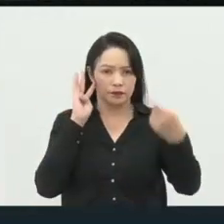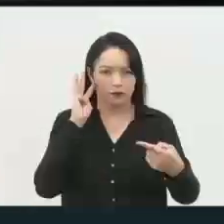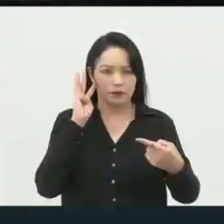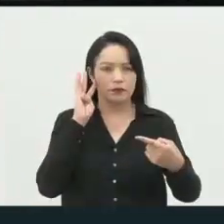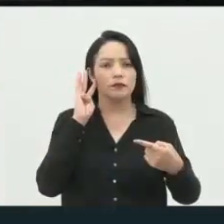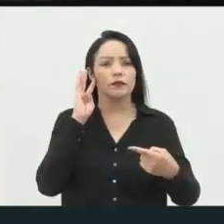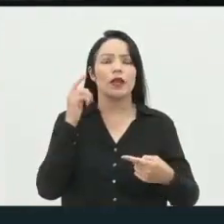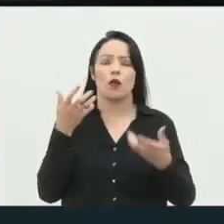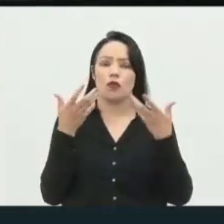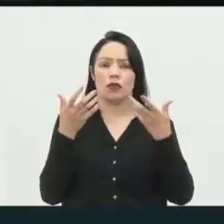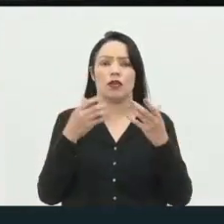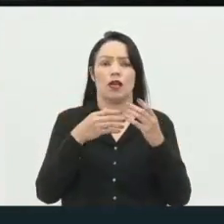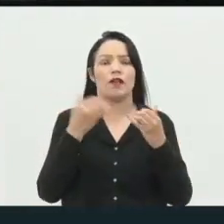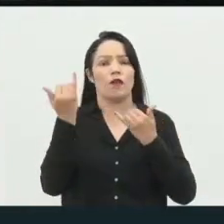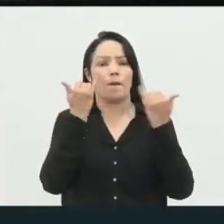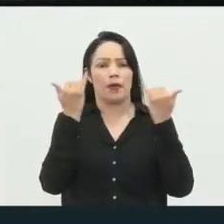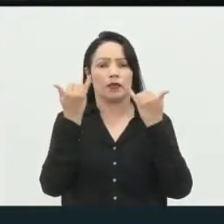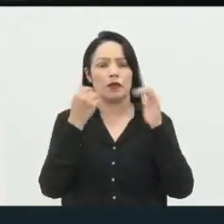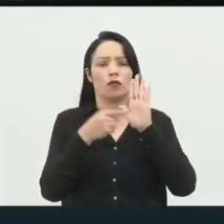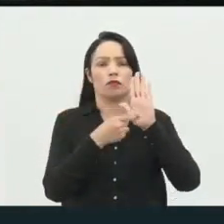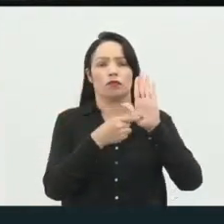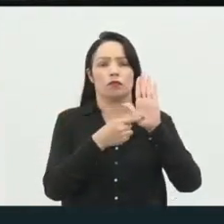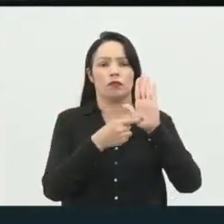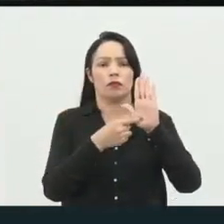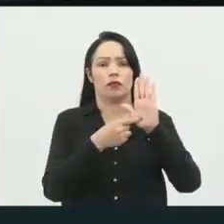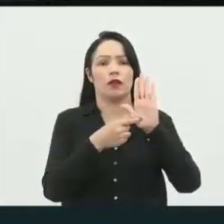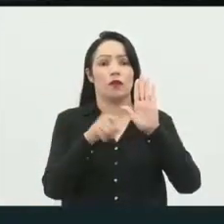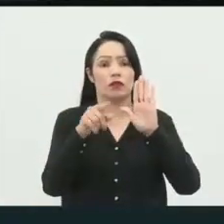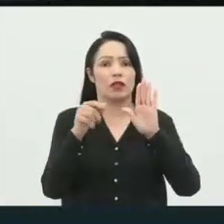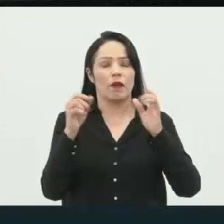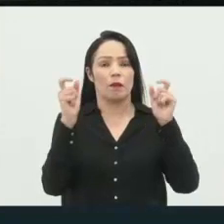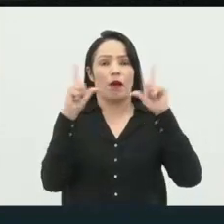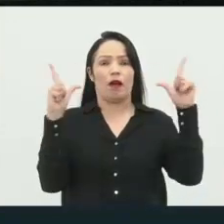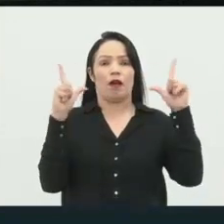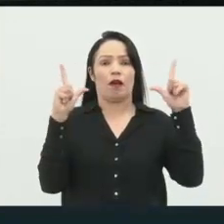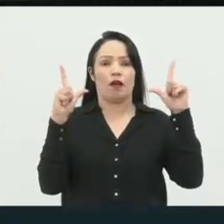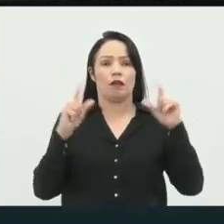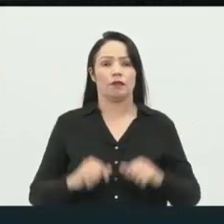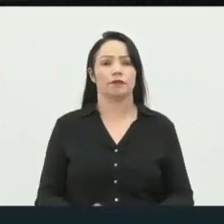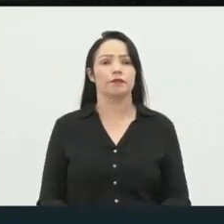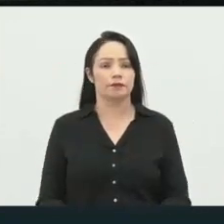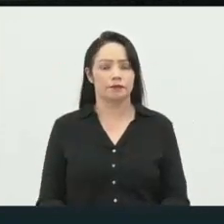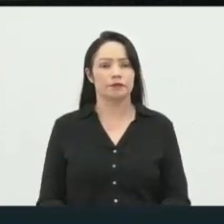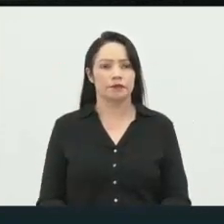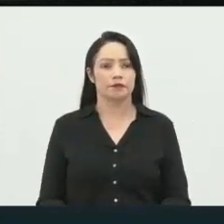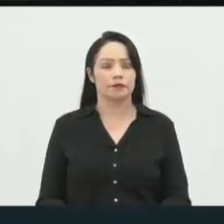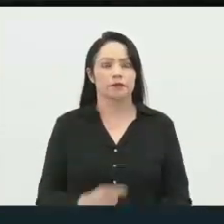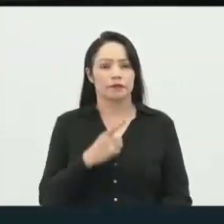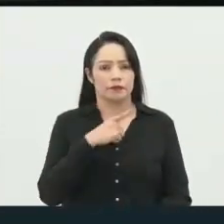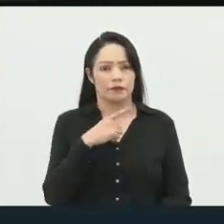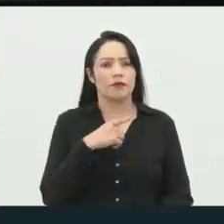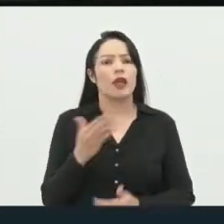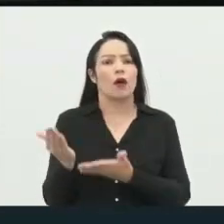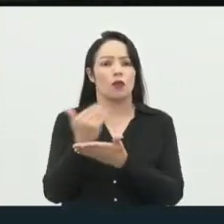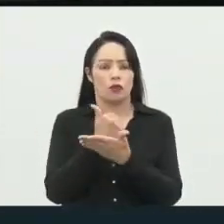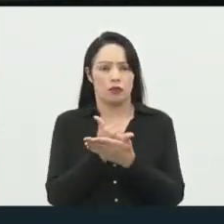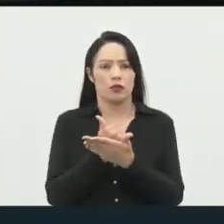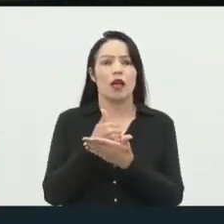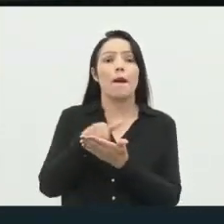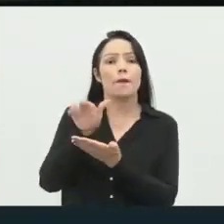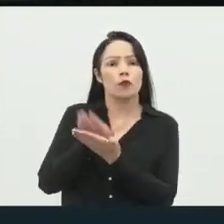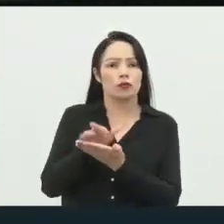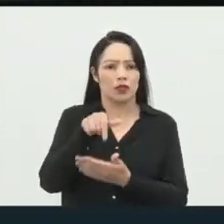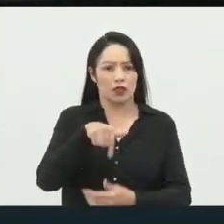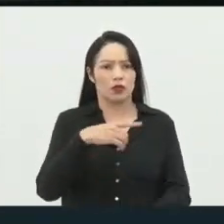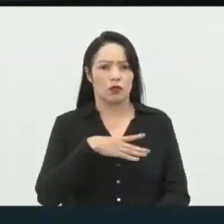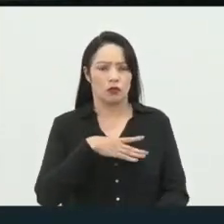os dados do lado da donatec e vocês vão ficar de cabelo em pé com que arrecadado ali e o que foi arrecadado de multa no município de Guarulhos o que não se